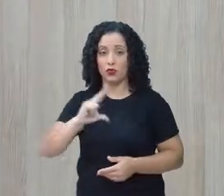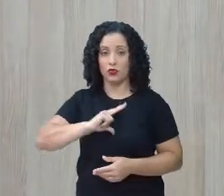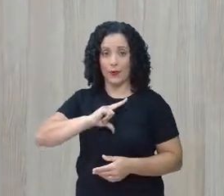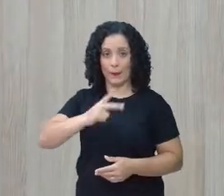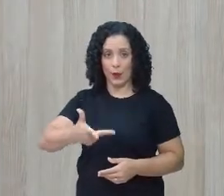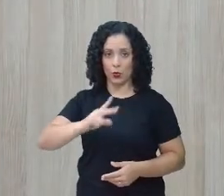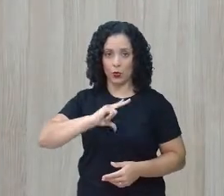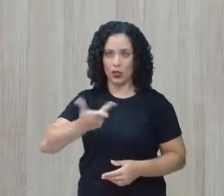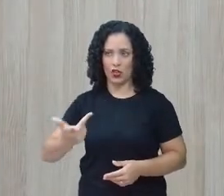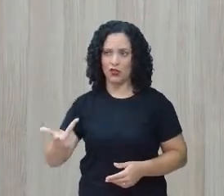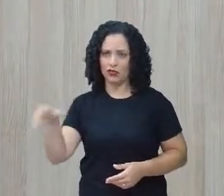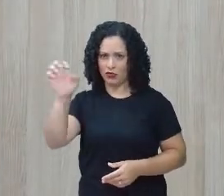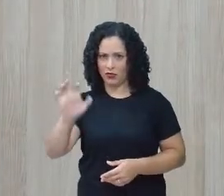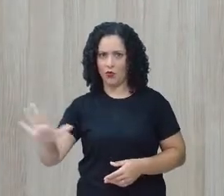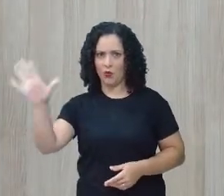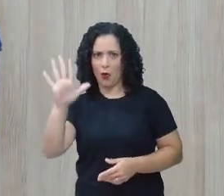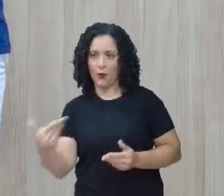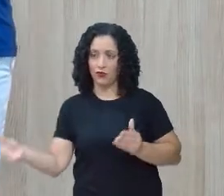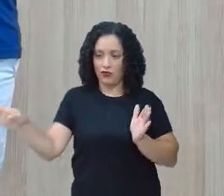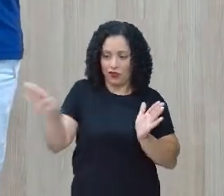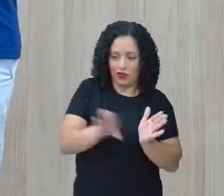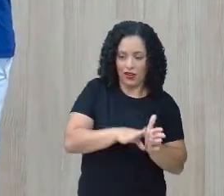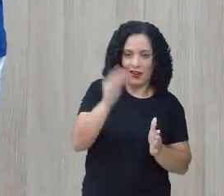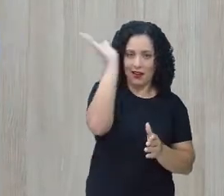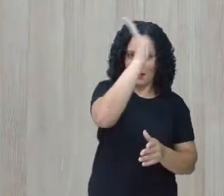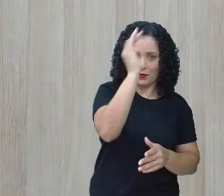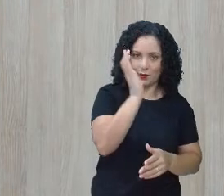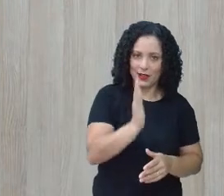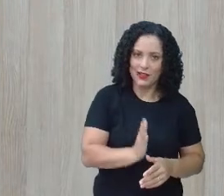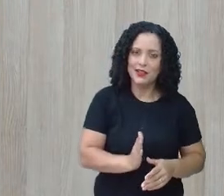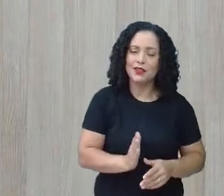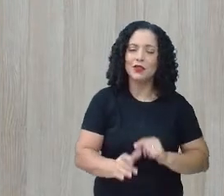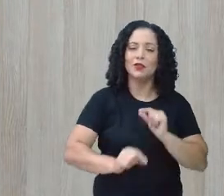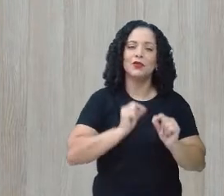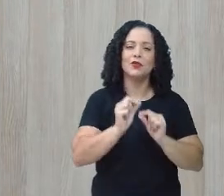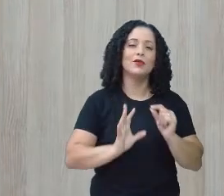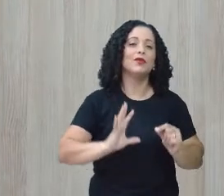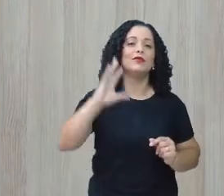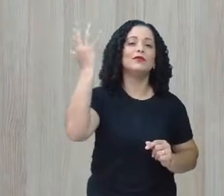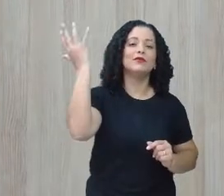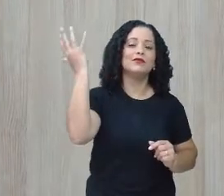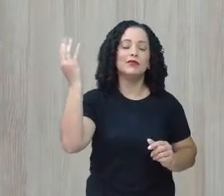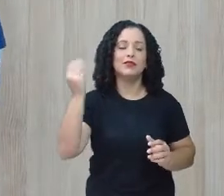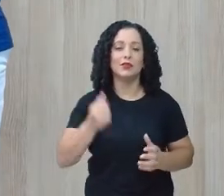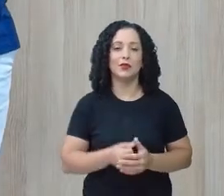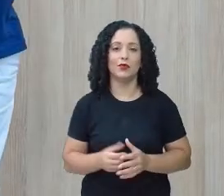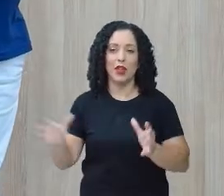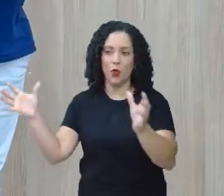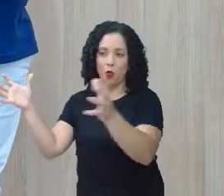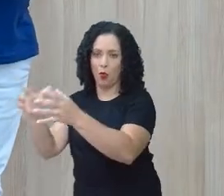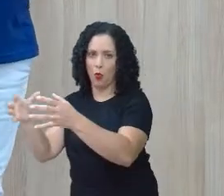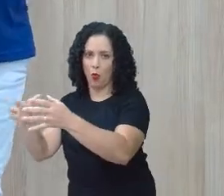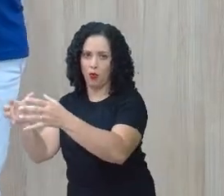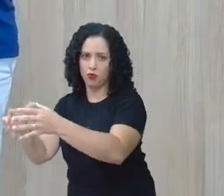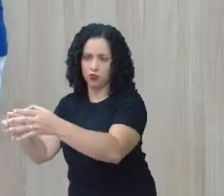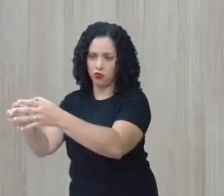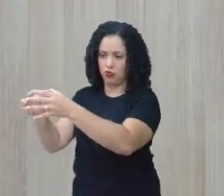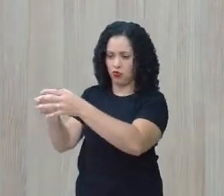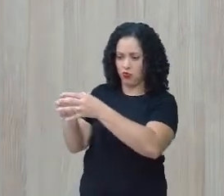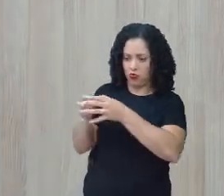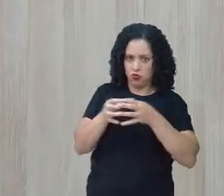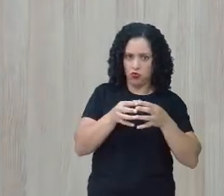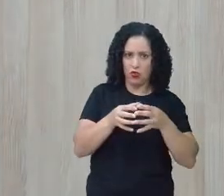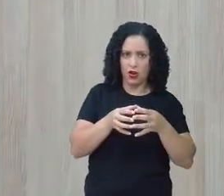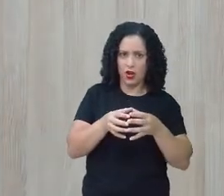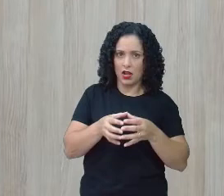a gente mostrou para vocês que as primeiras expedições, né, que vieram aqui para o Brasil, elas já